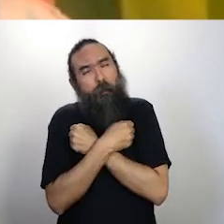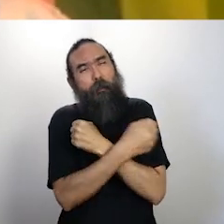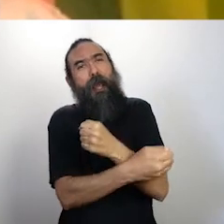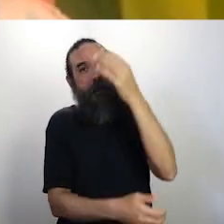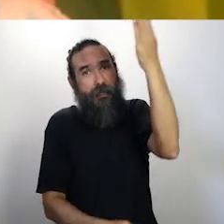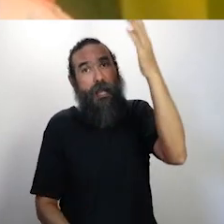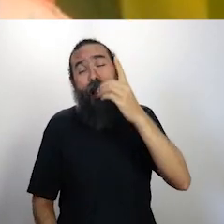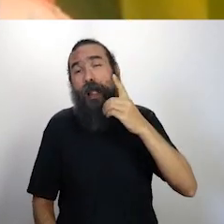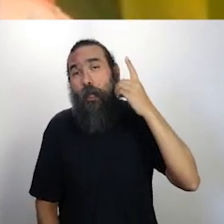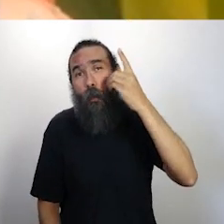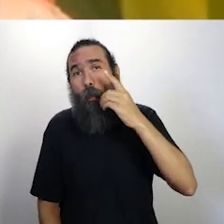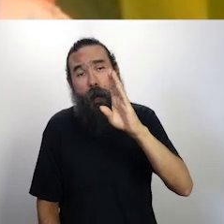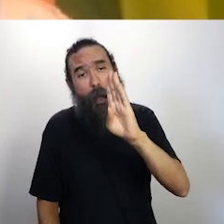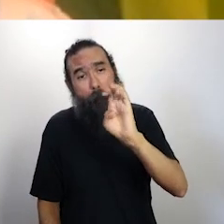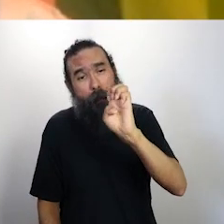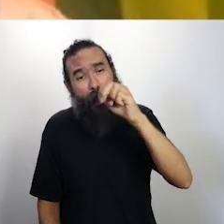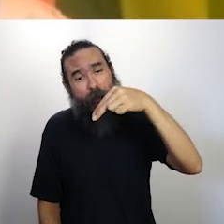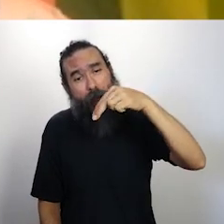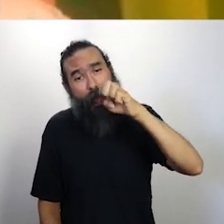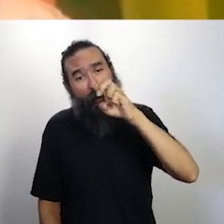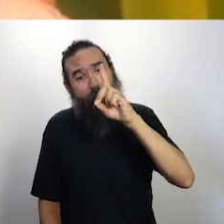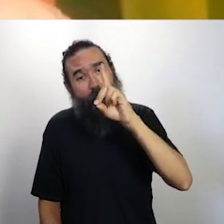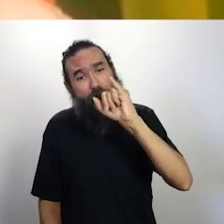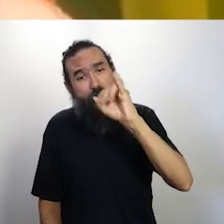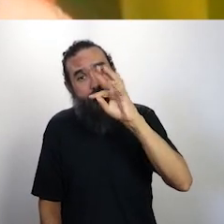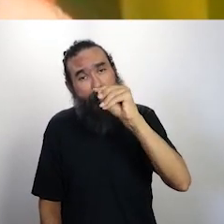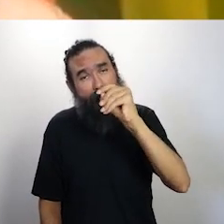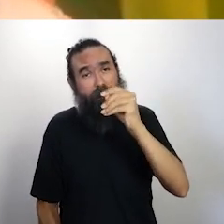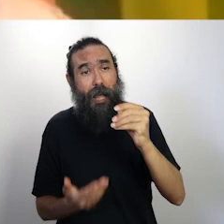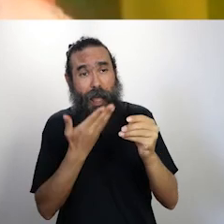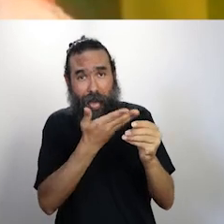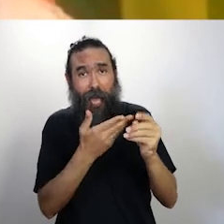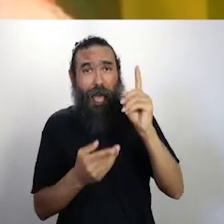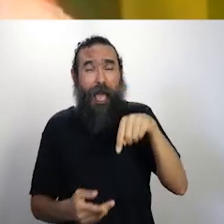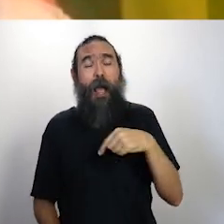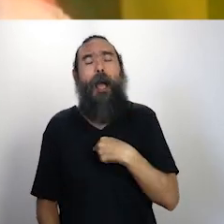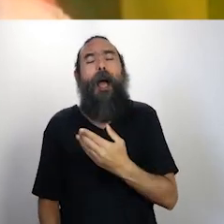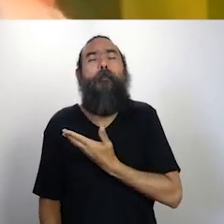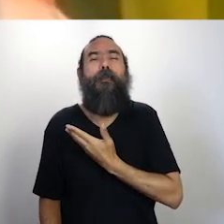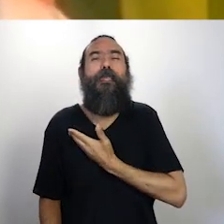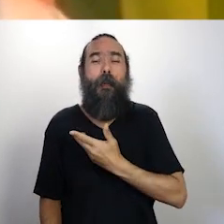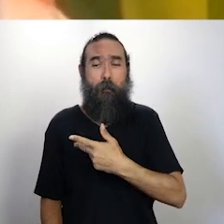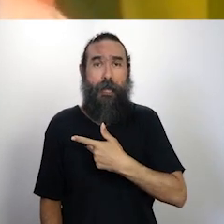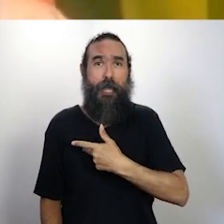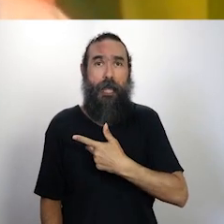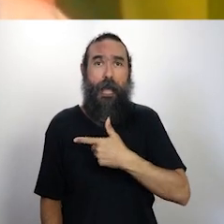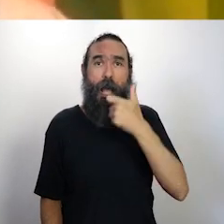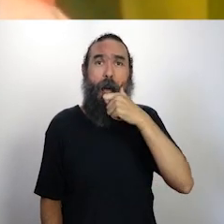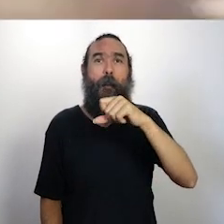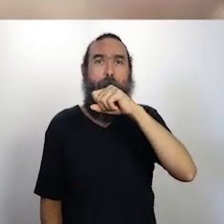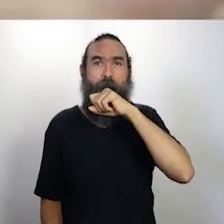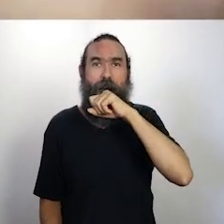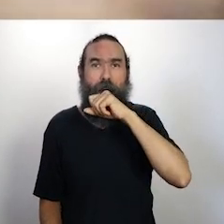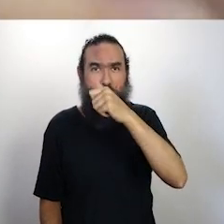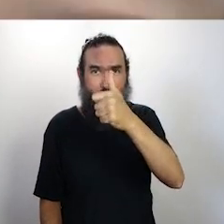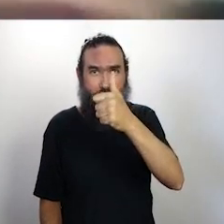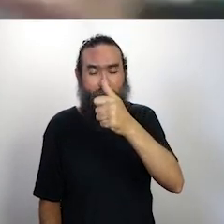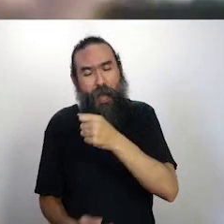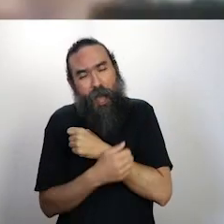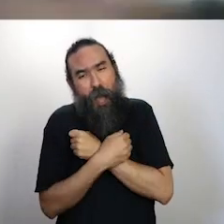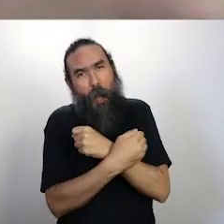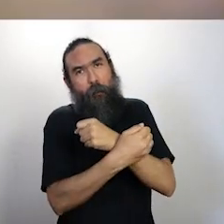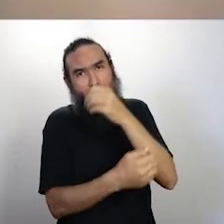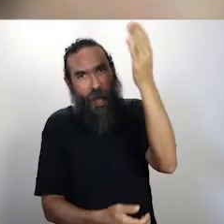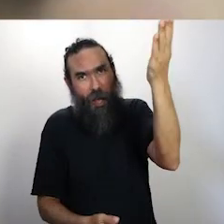Benedita ela é muito amiga da minha mãe Ana Marli Basso fala para ela Ana Marli Basso está mandando